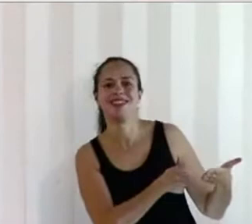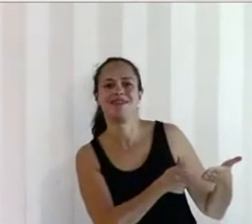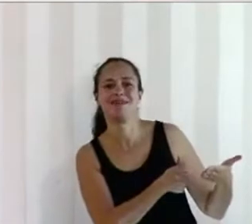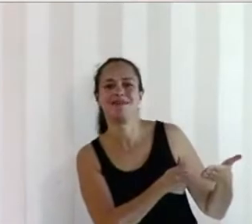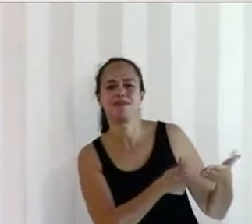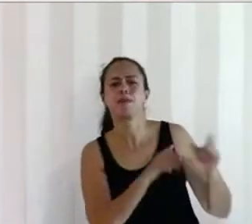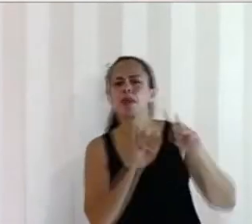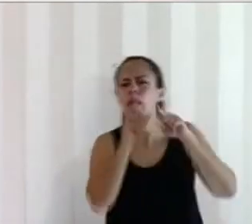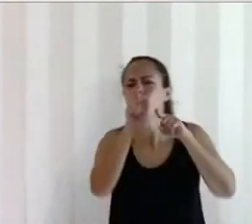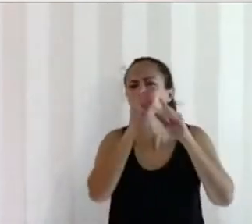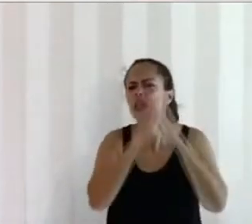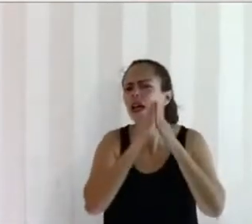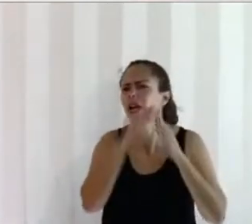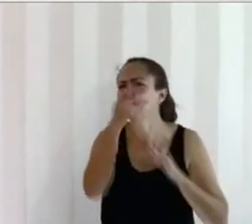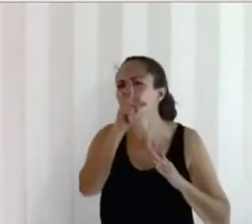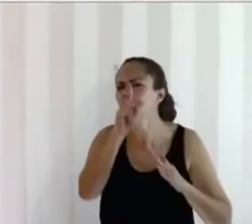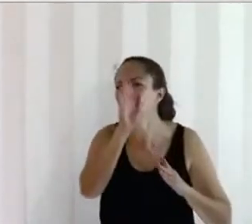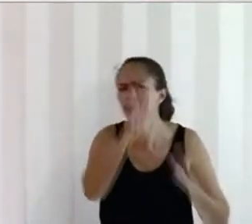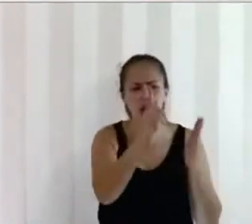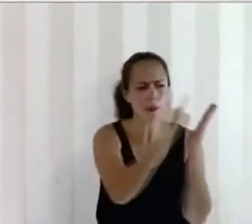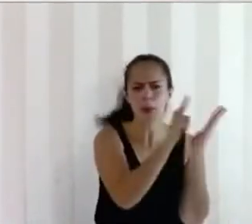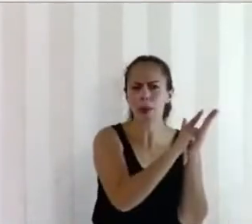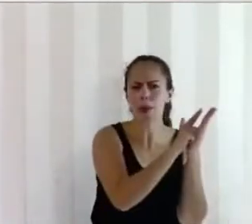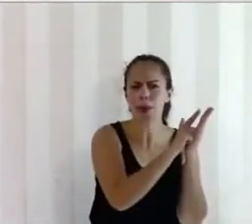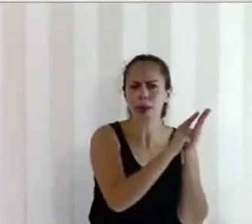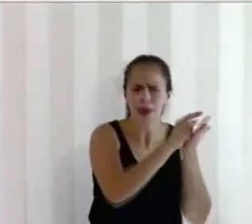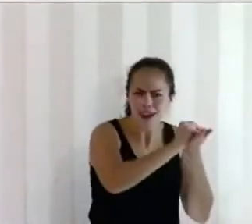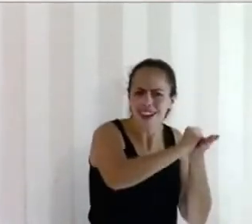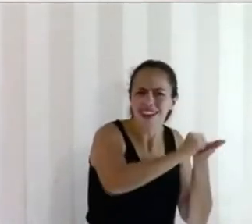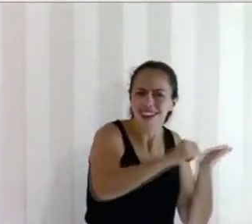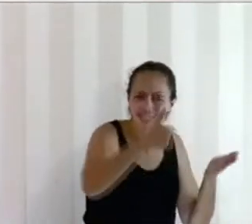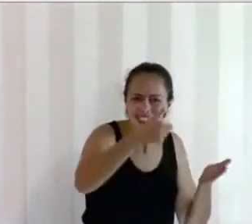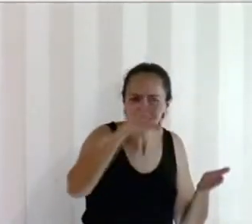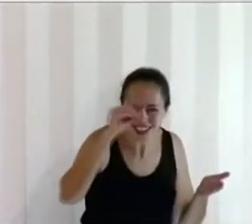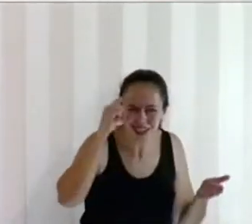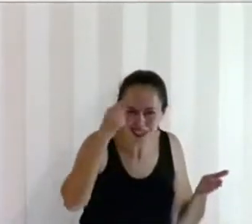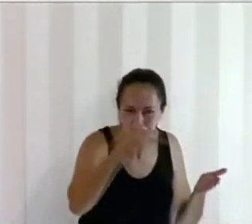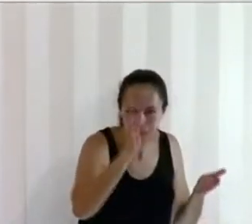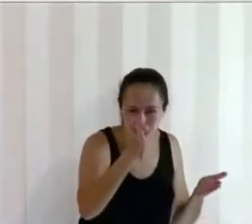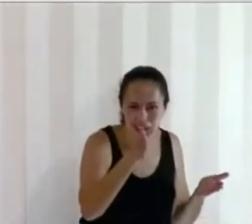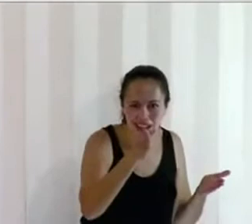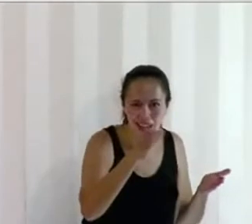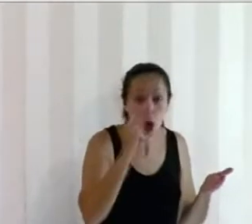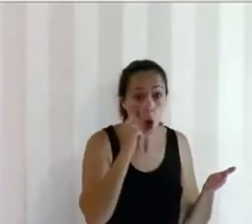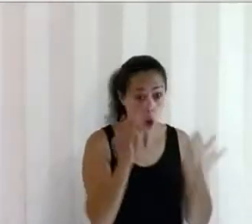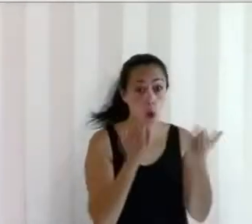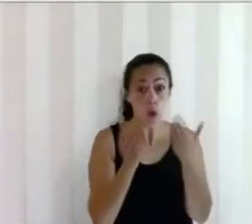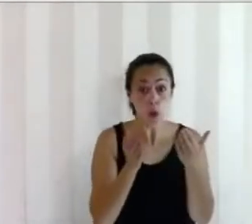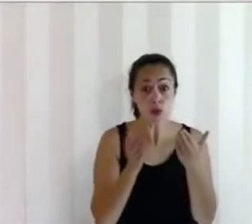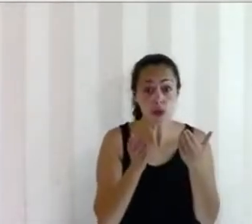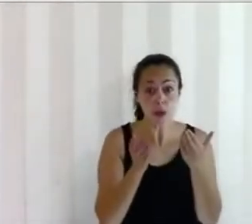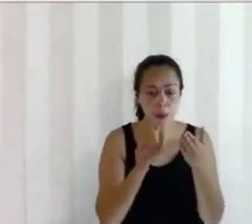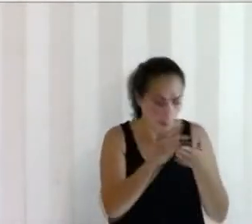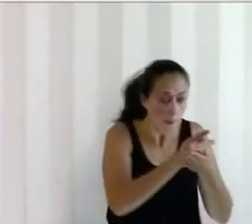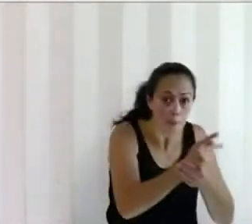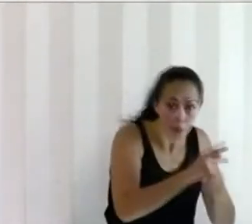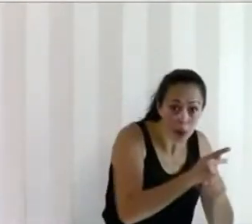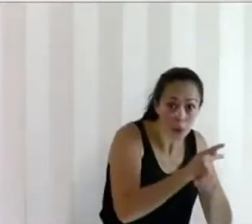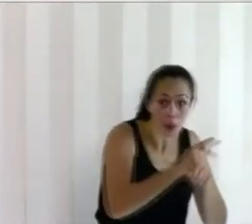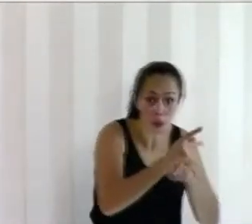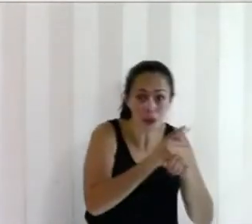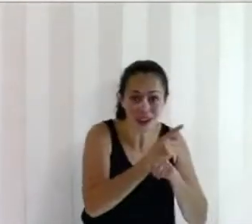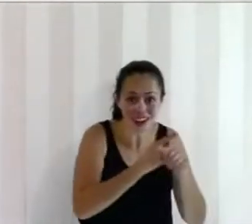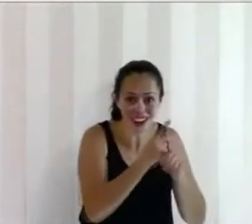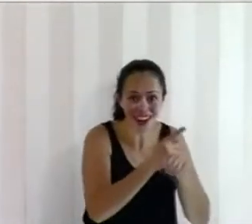terminar os 10 mandamentos? Revisa aí, dá uma olhadinha, tá? Se você tiver dúvida, vai para Êxodo 20, versículos